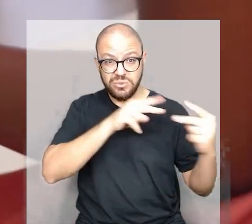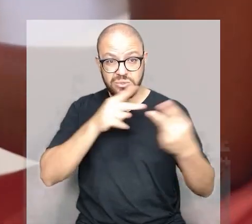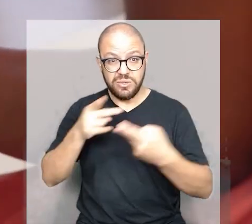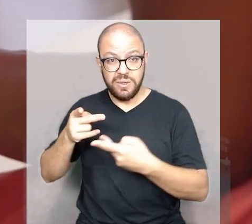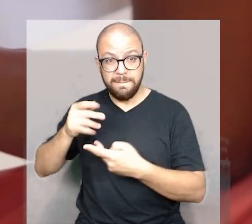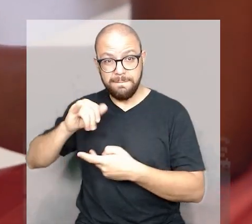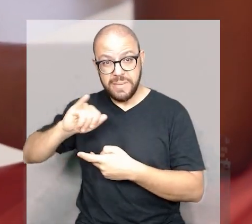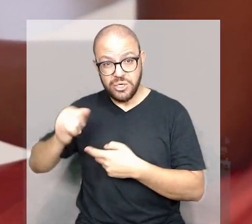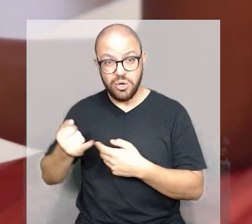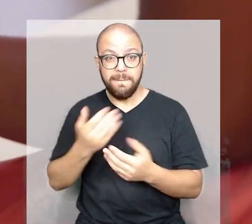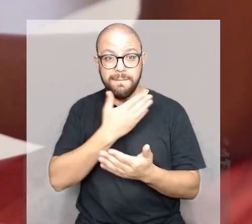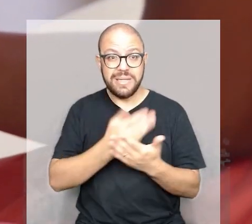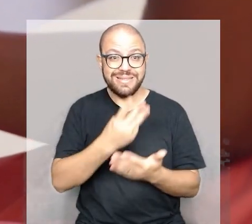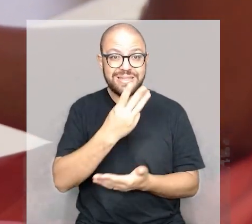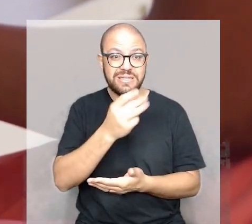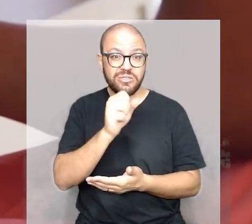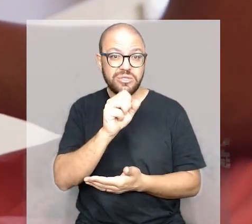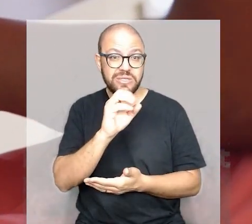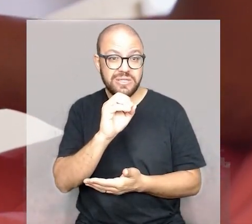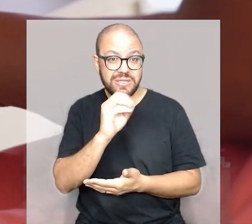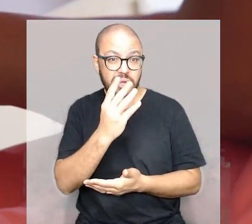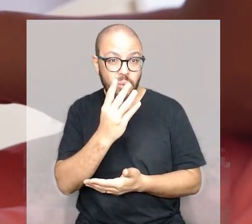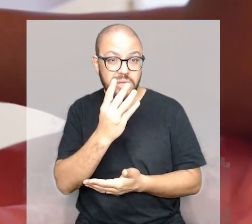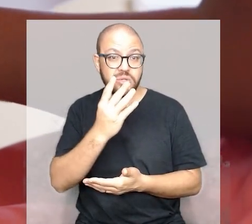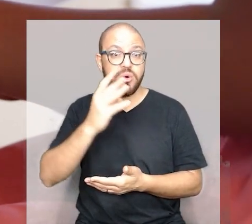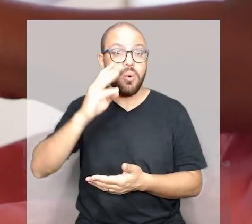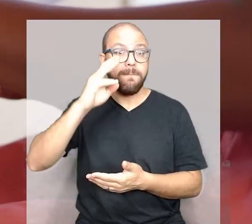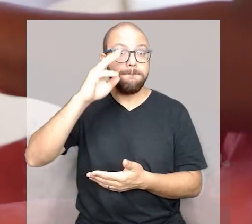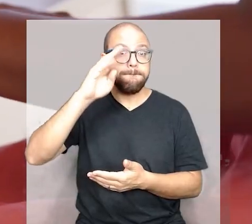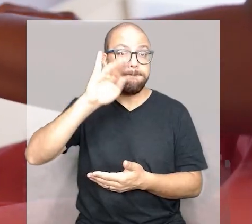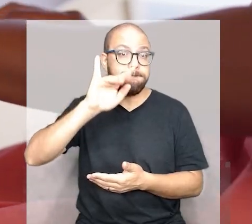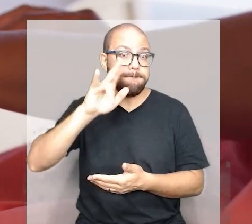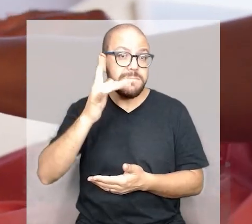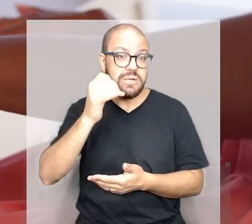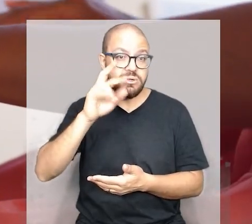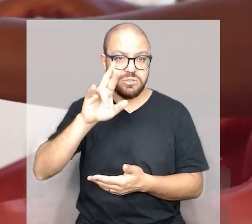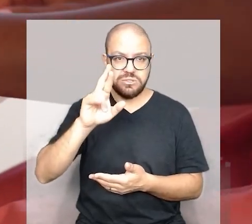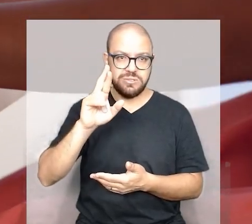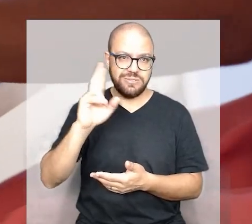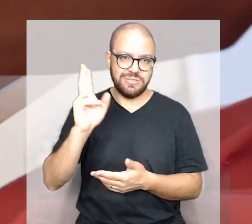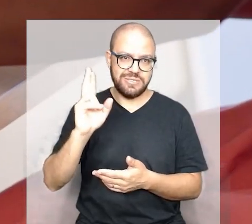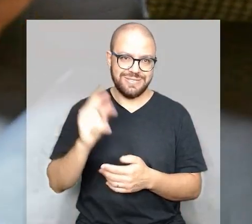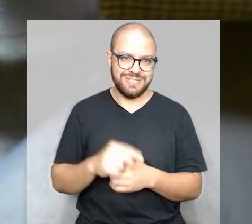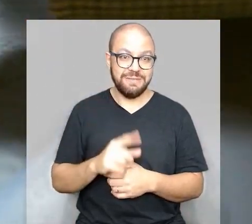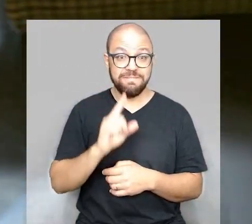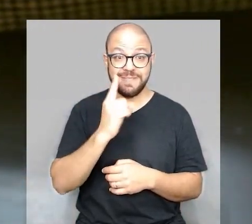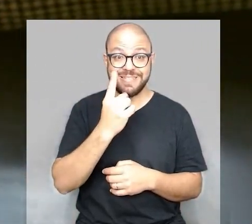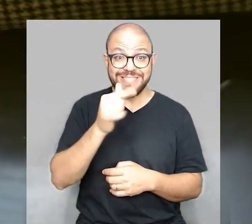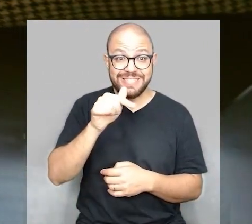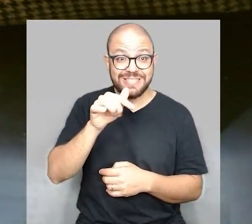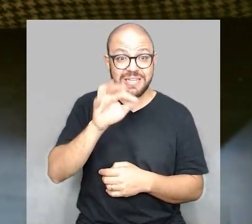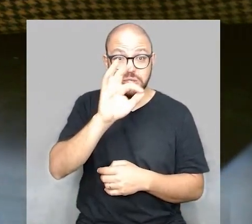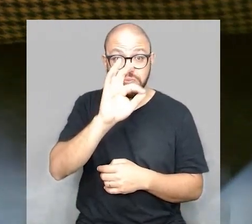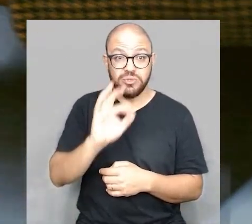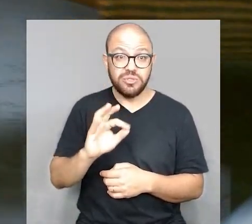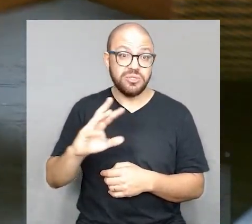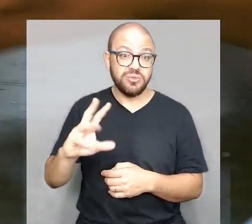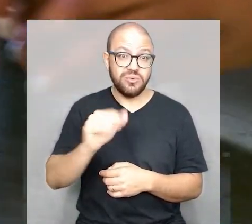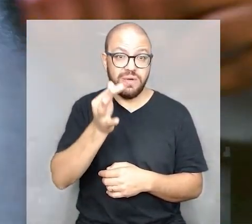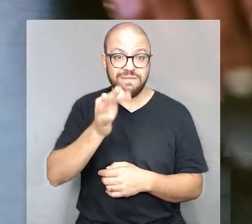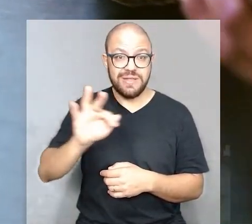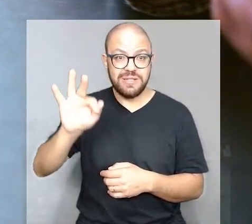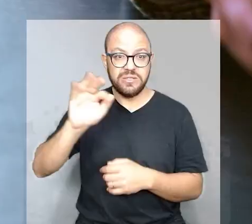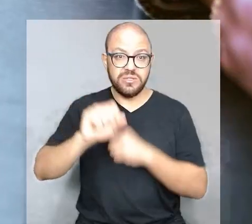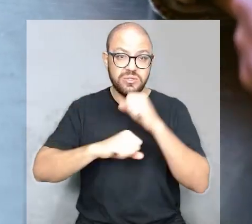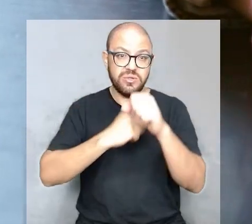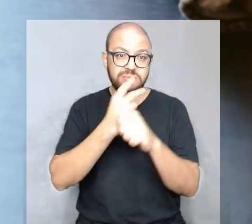PJ, o Brasil poderia perder 384 bilhões de reais por ano, o que seria quase 17%